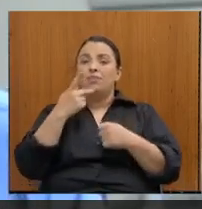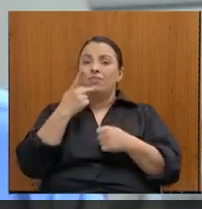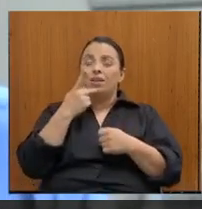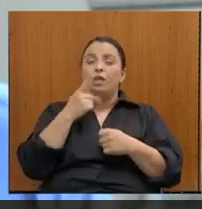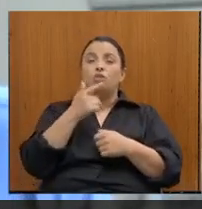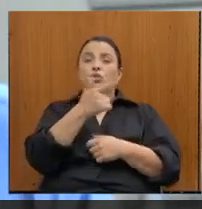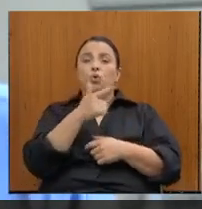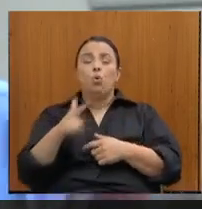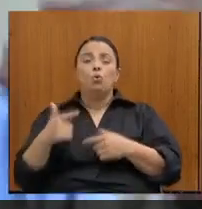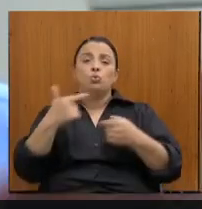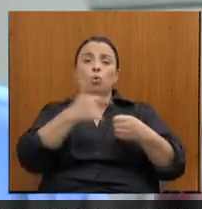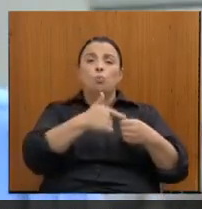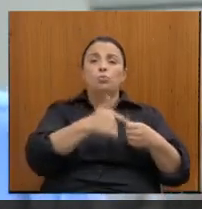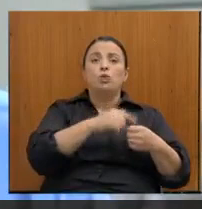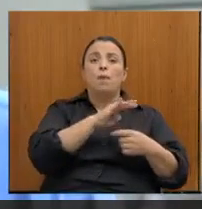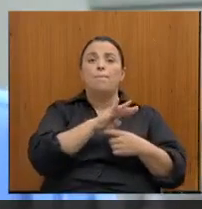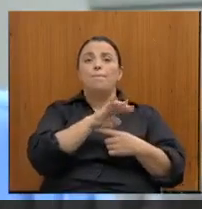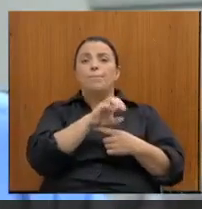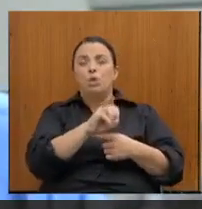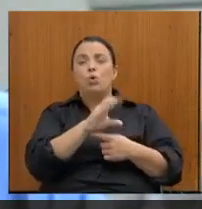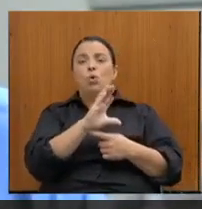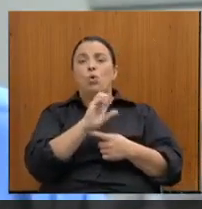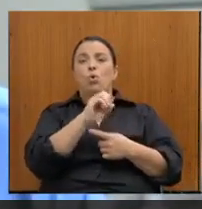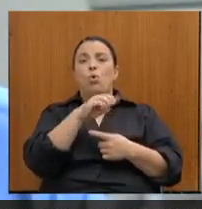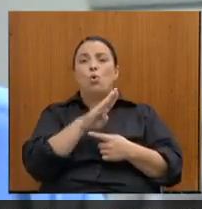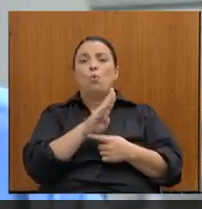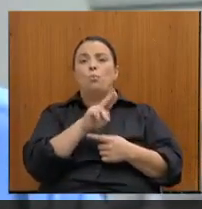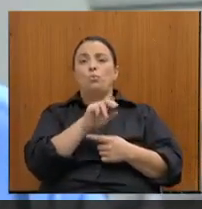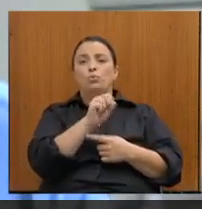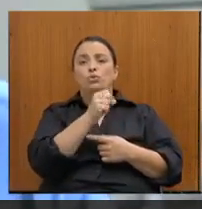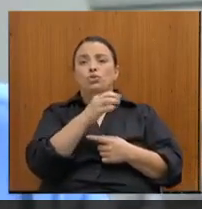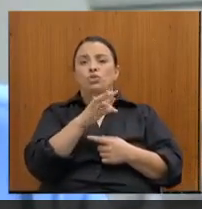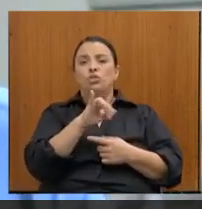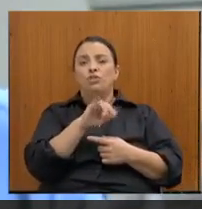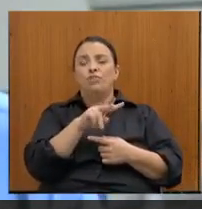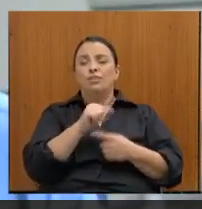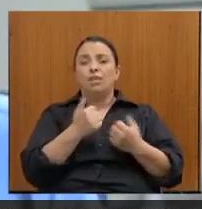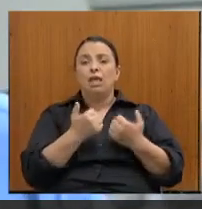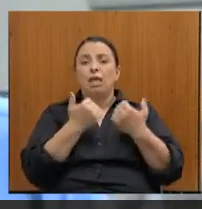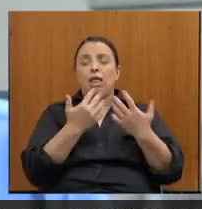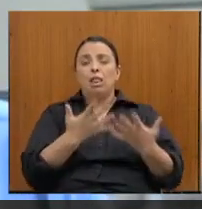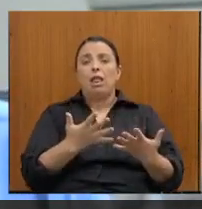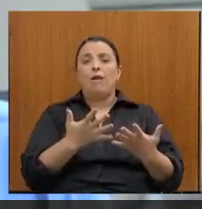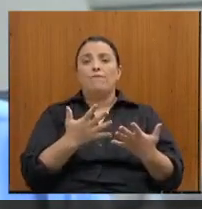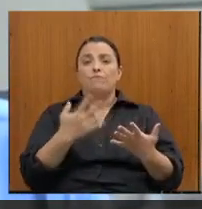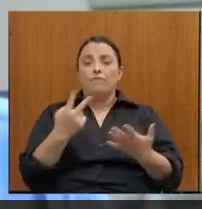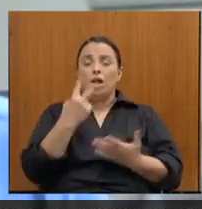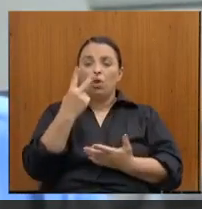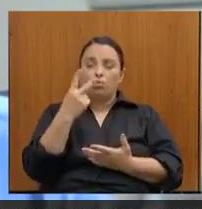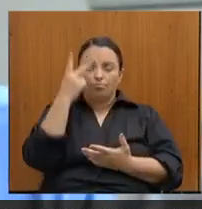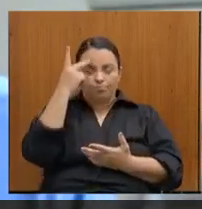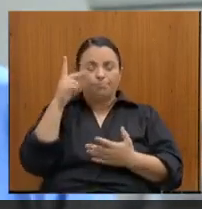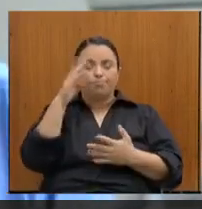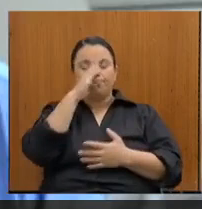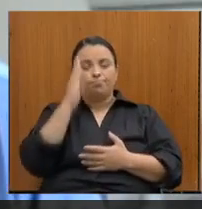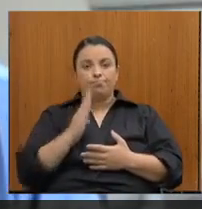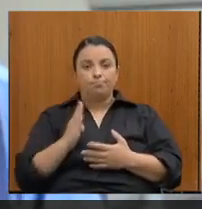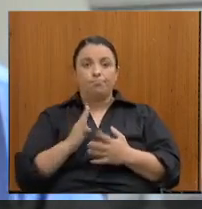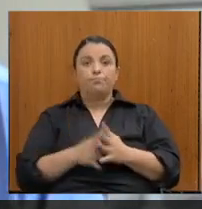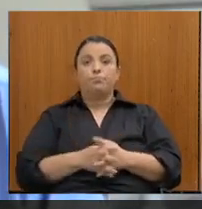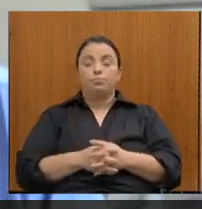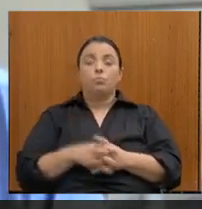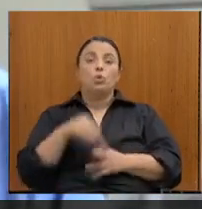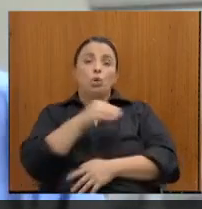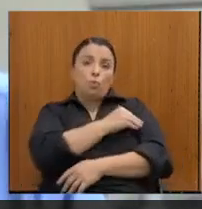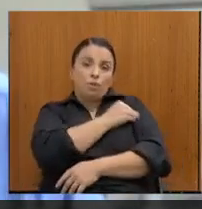e também trazem agregação de valor para o Grêmio a gente considera que o etanol Club TAM ex